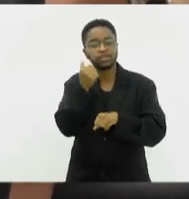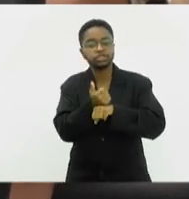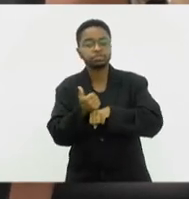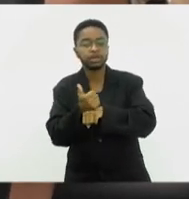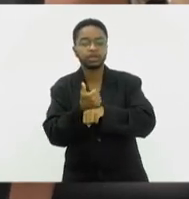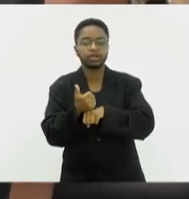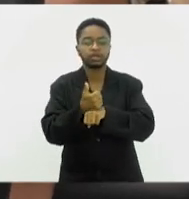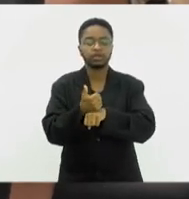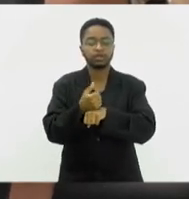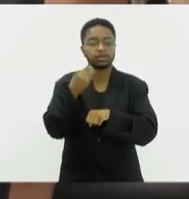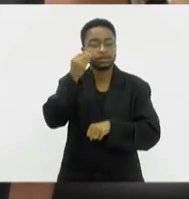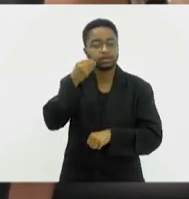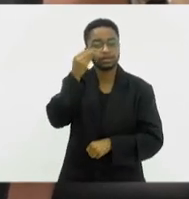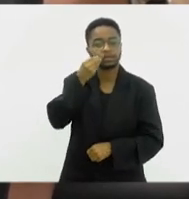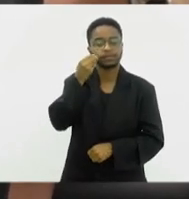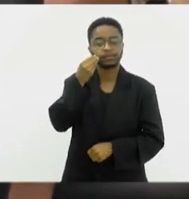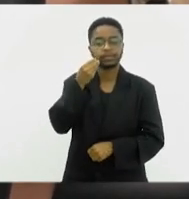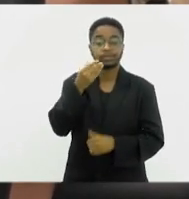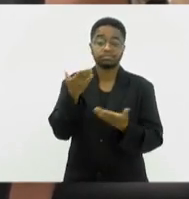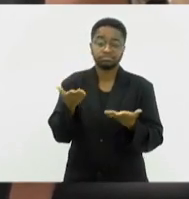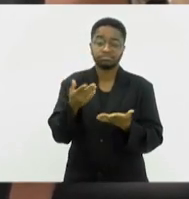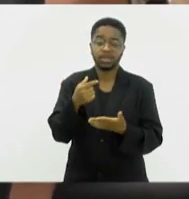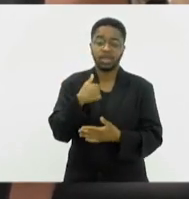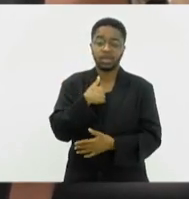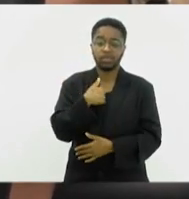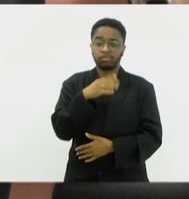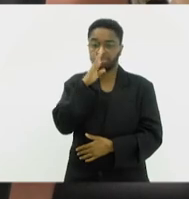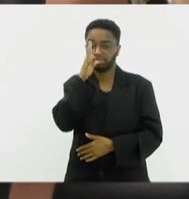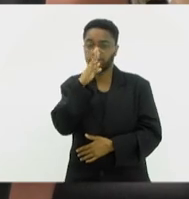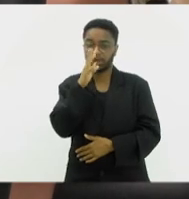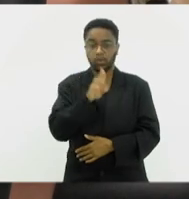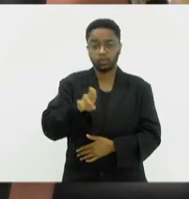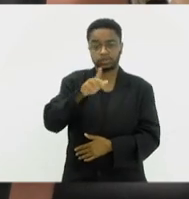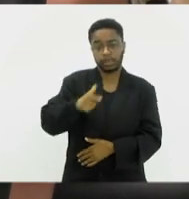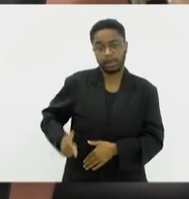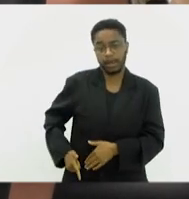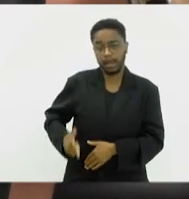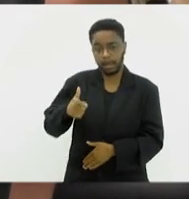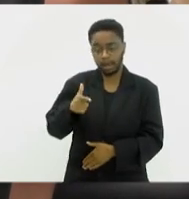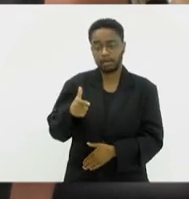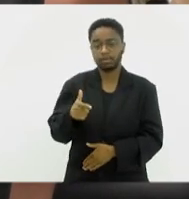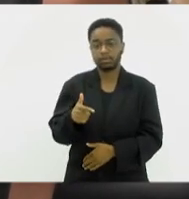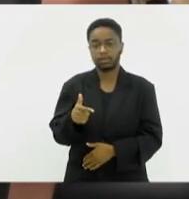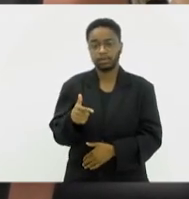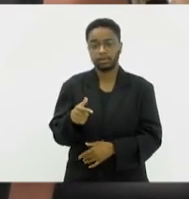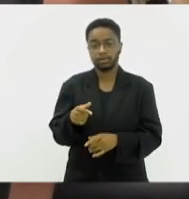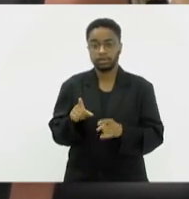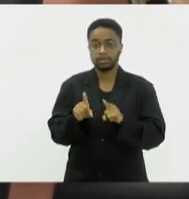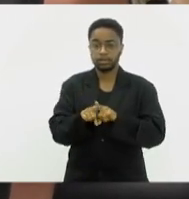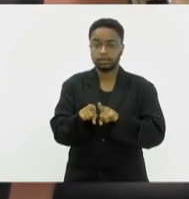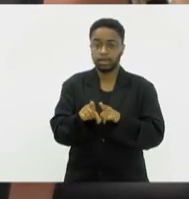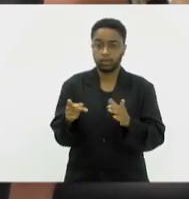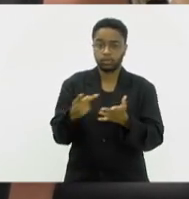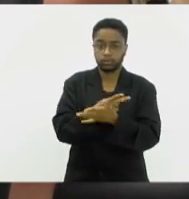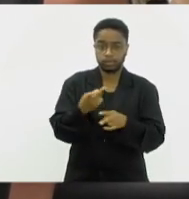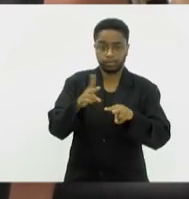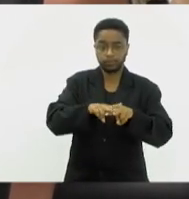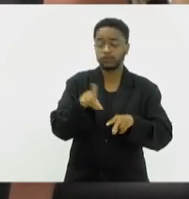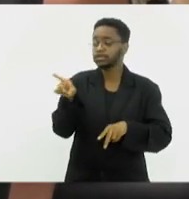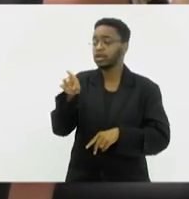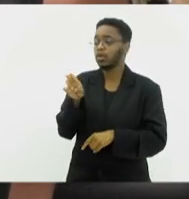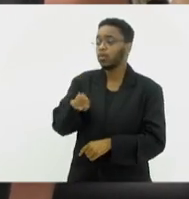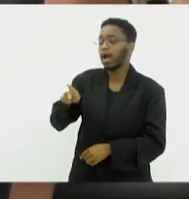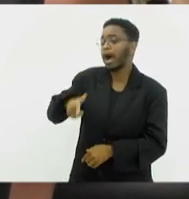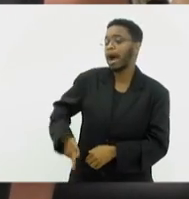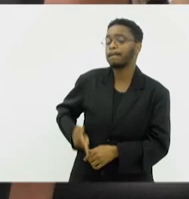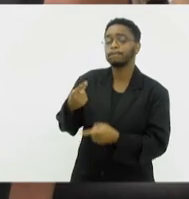profissional, eu inconsequentemente estava armado e fui preso. Né? O senhor estava armado para qual